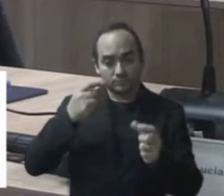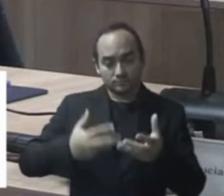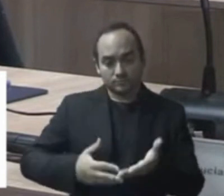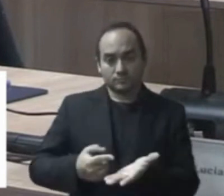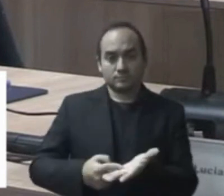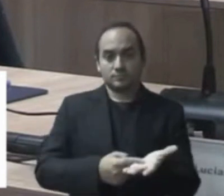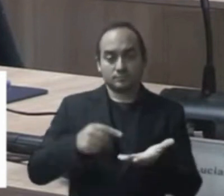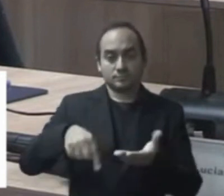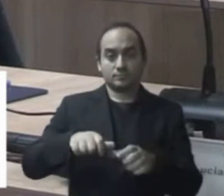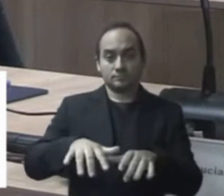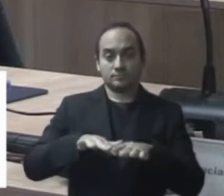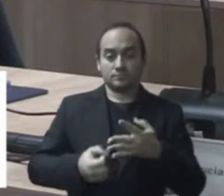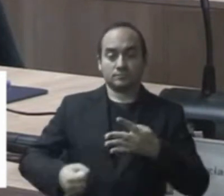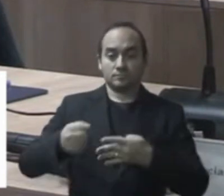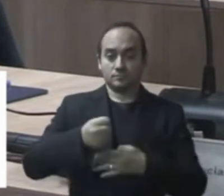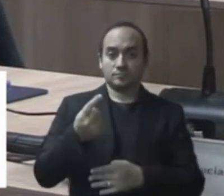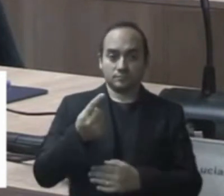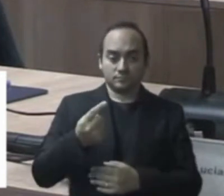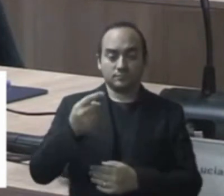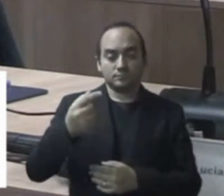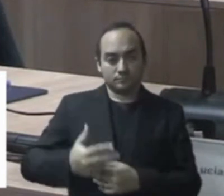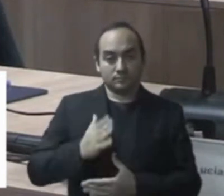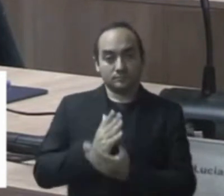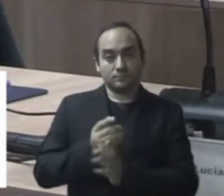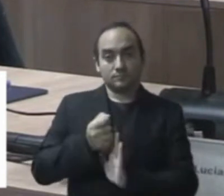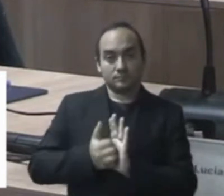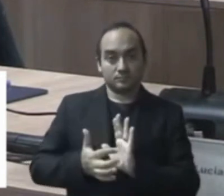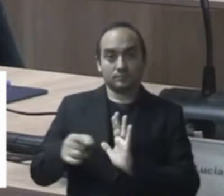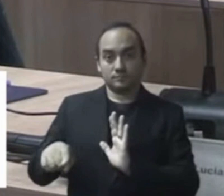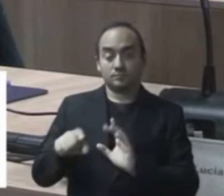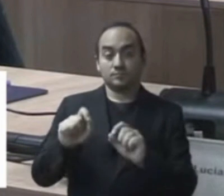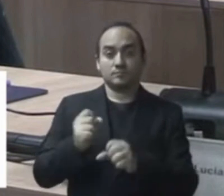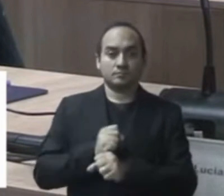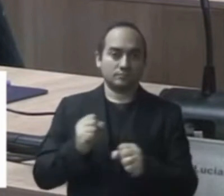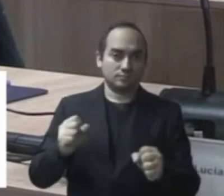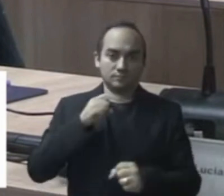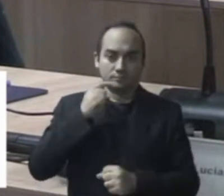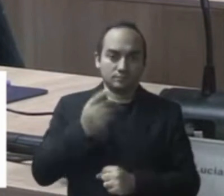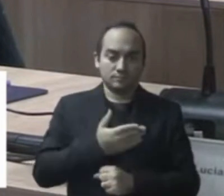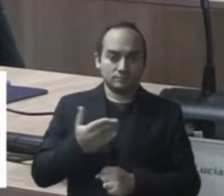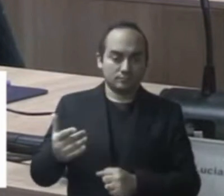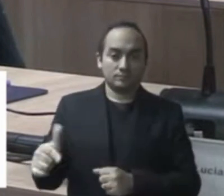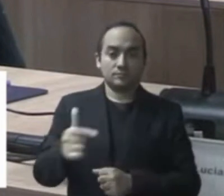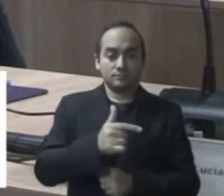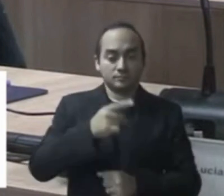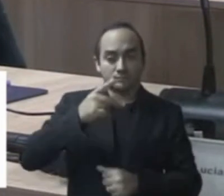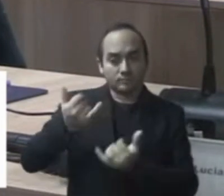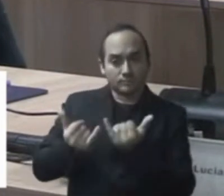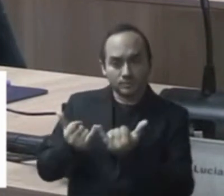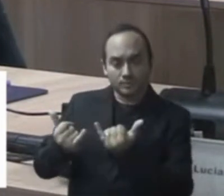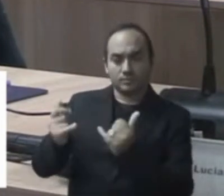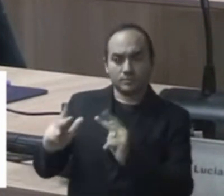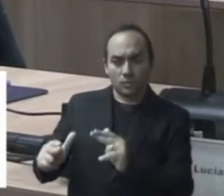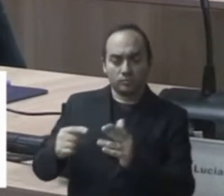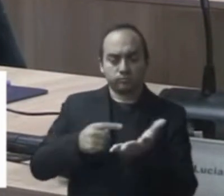corte através da súmula 1. E diz, os embargos de declaração mostram-se incabíveis quando inexistem vícios a serem sanados